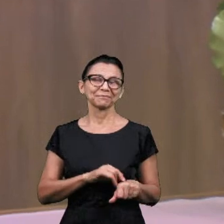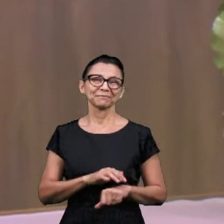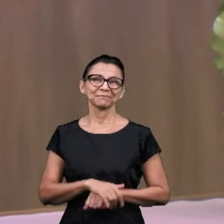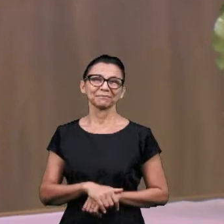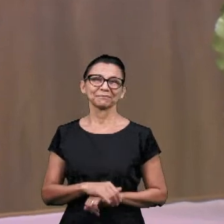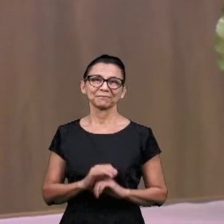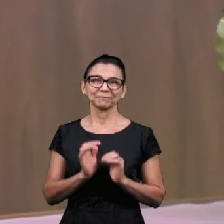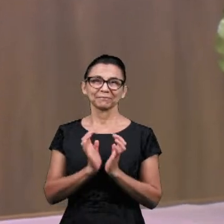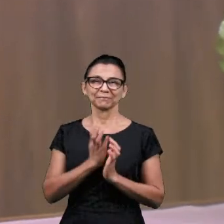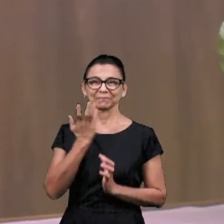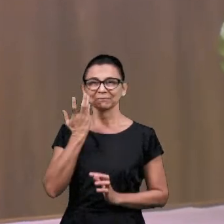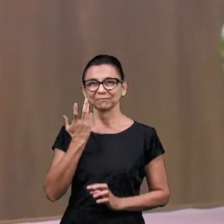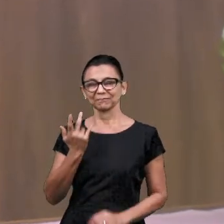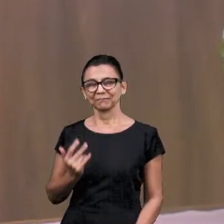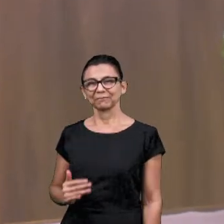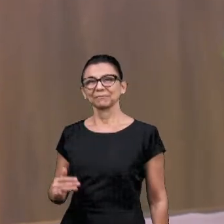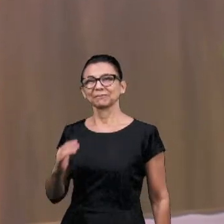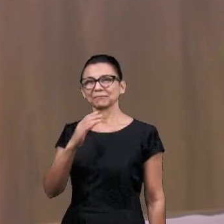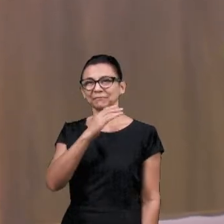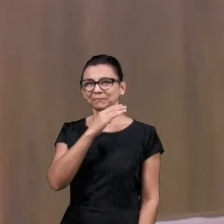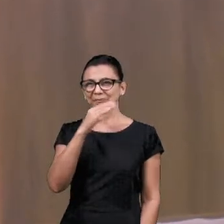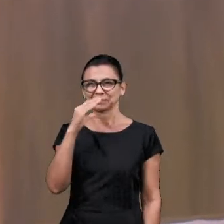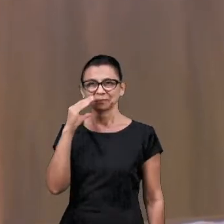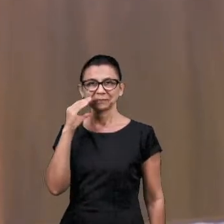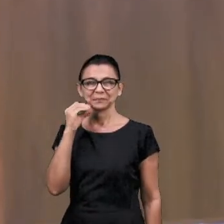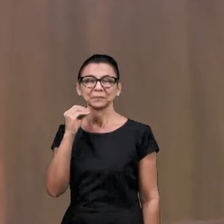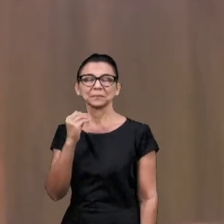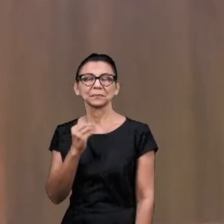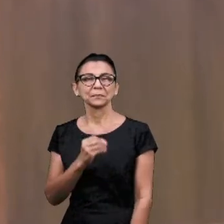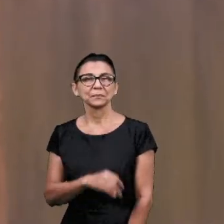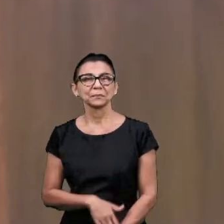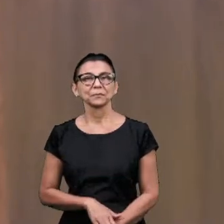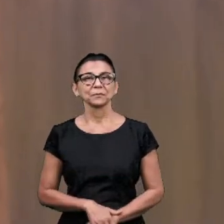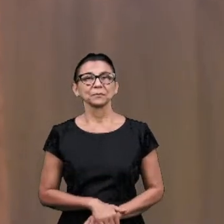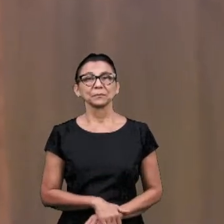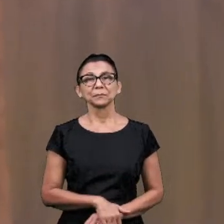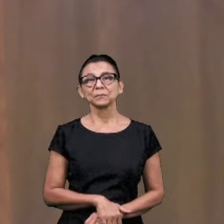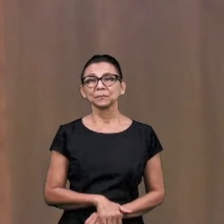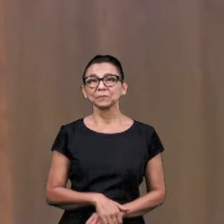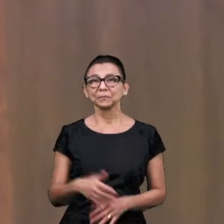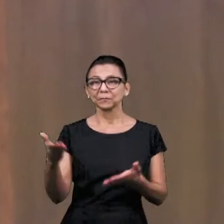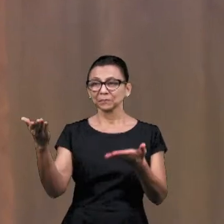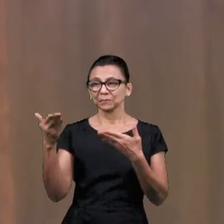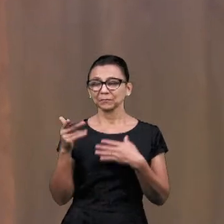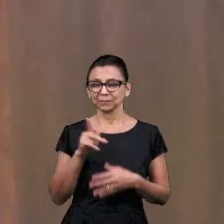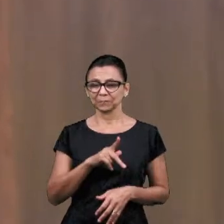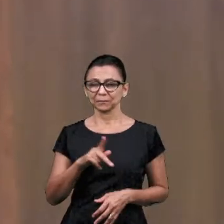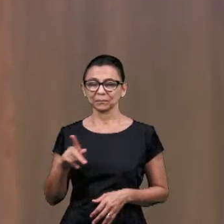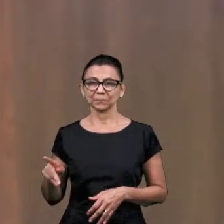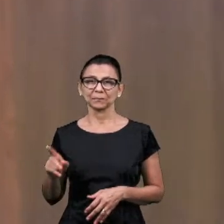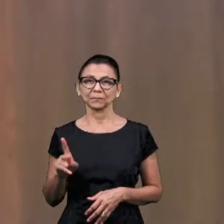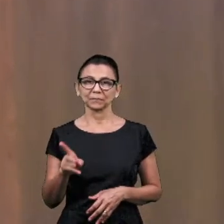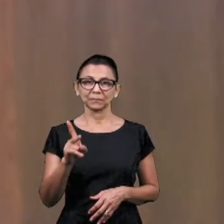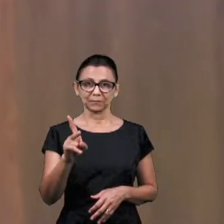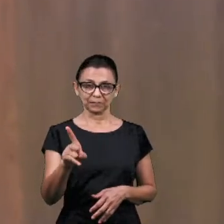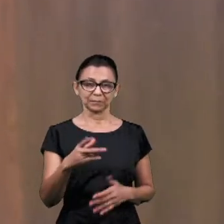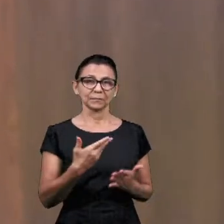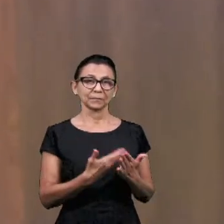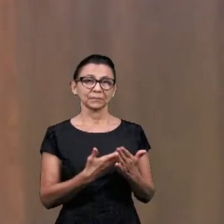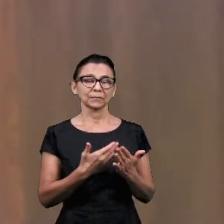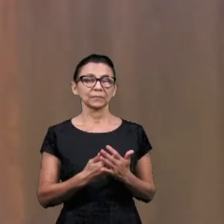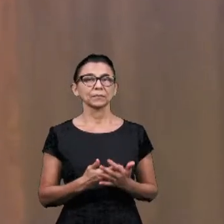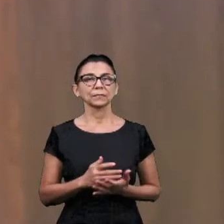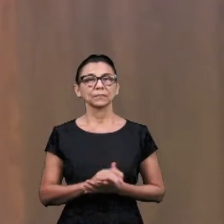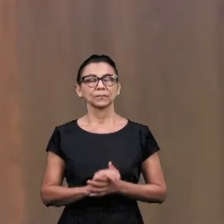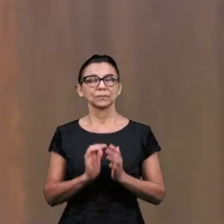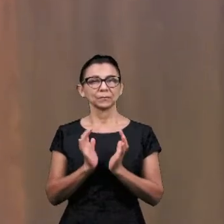as crianças, intermediários e adolescentes. Então nós já vamos chamar as professoras que vão dar sequência na aula para as crianças,